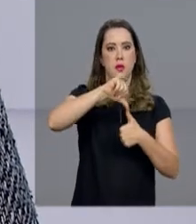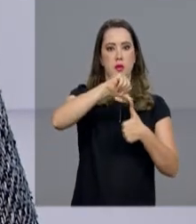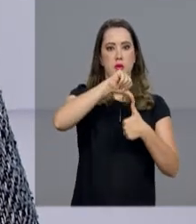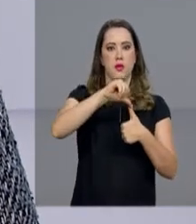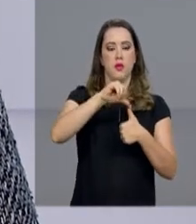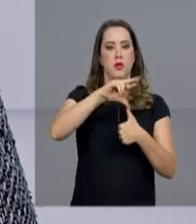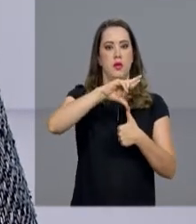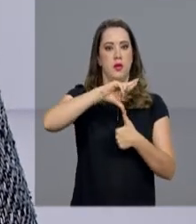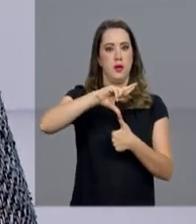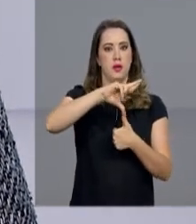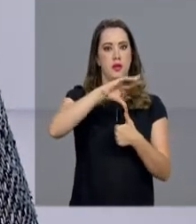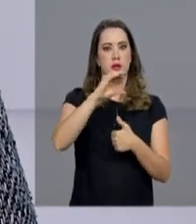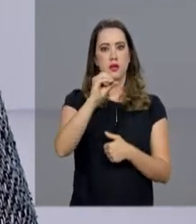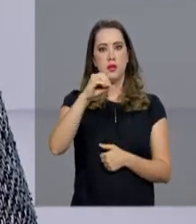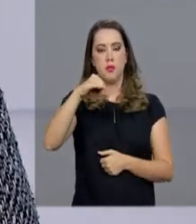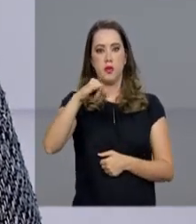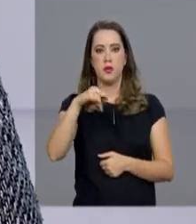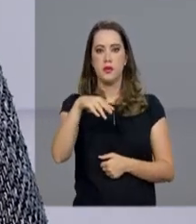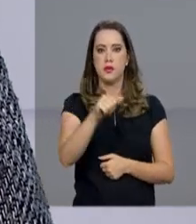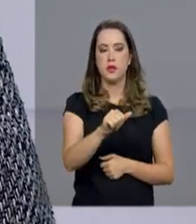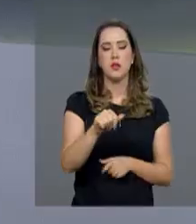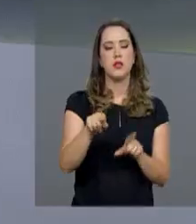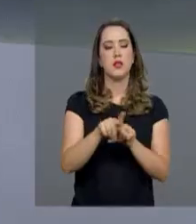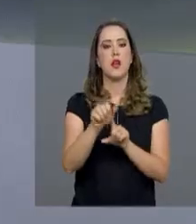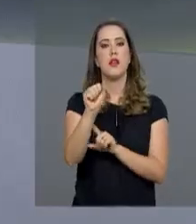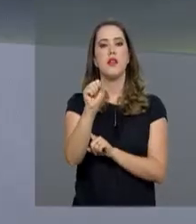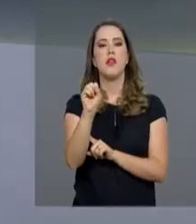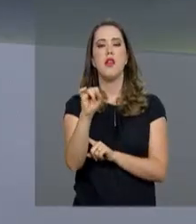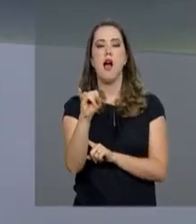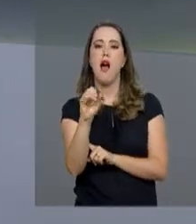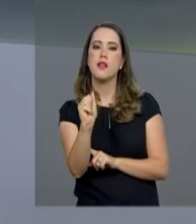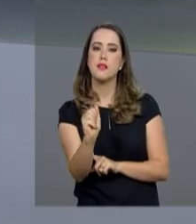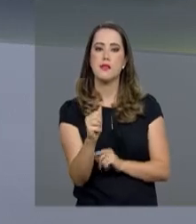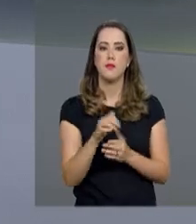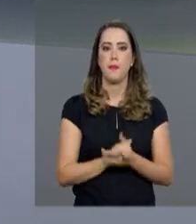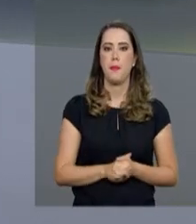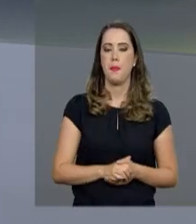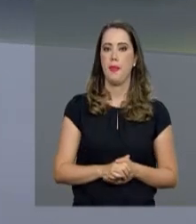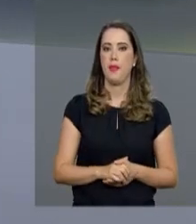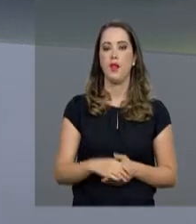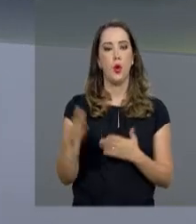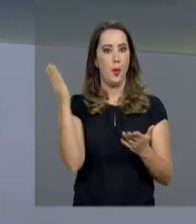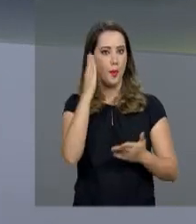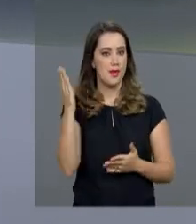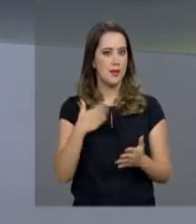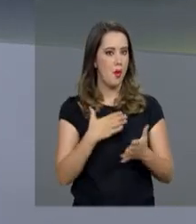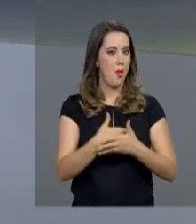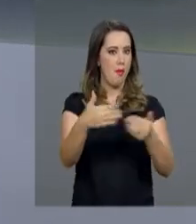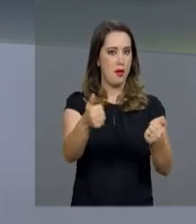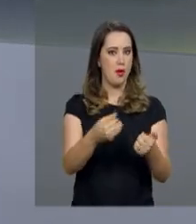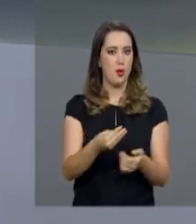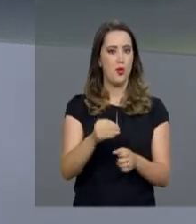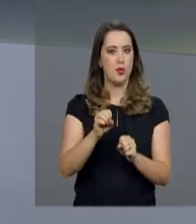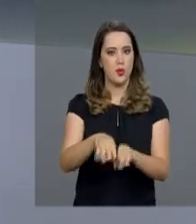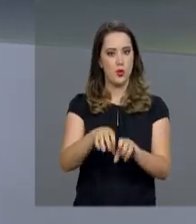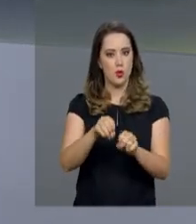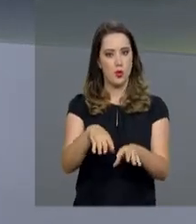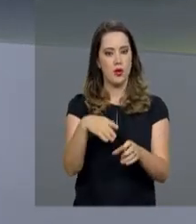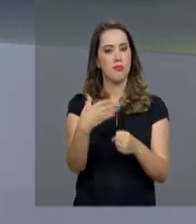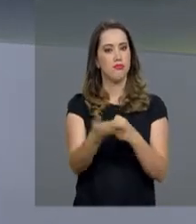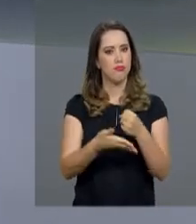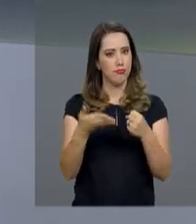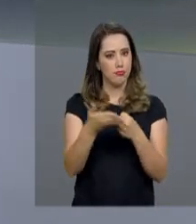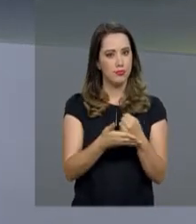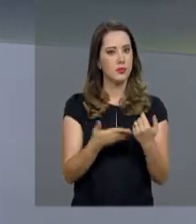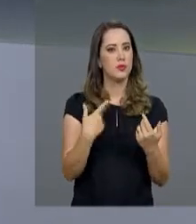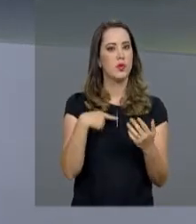Central, Caribe, Oceania e Ásia. O Brasil avançou na qualidade dos primeiros anos do ensino fundamental.